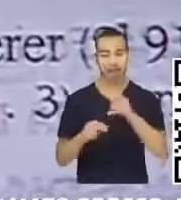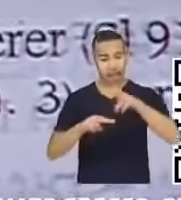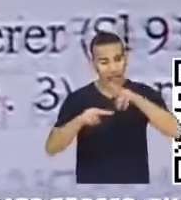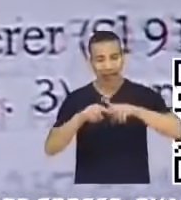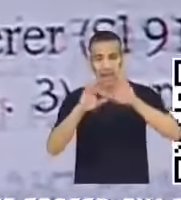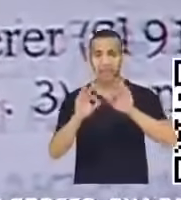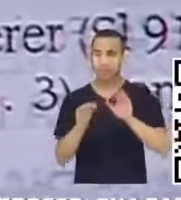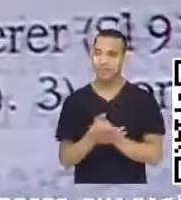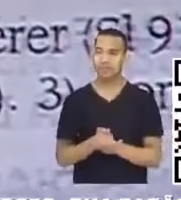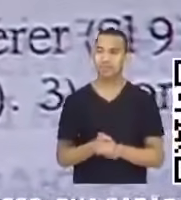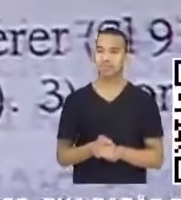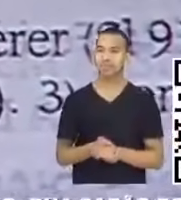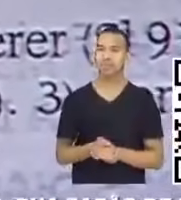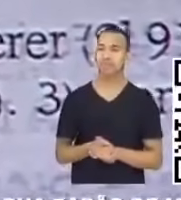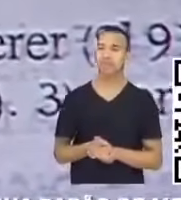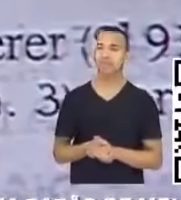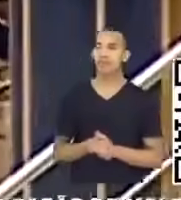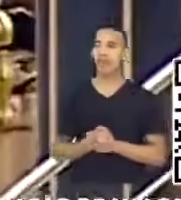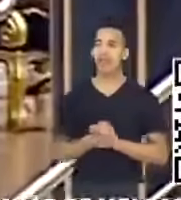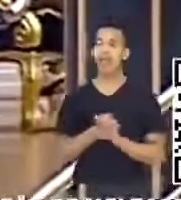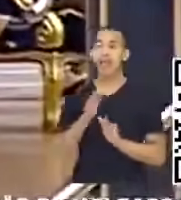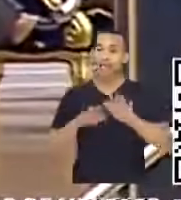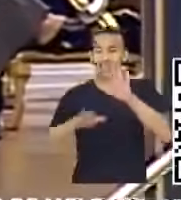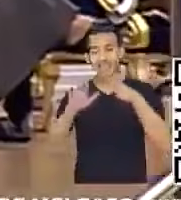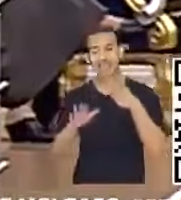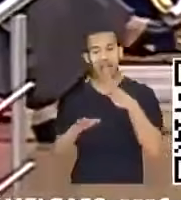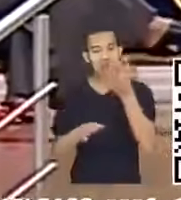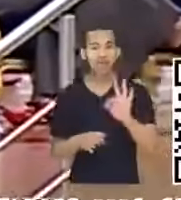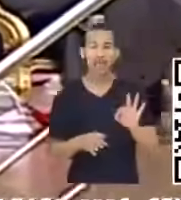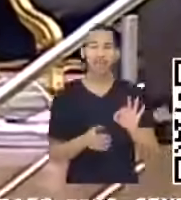cadeira mesmo em vez em quando eu acerto